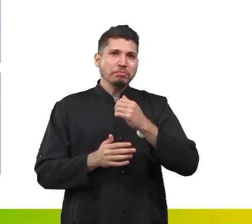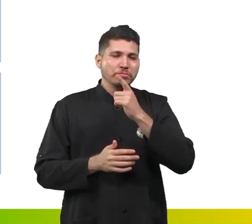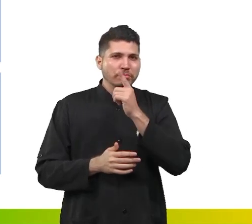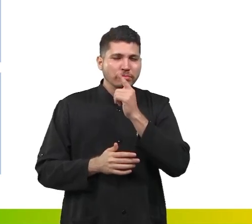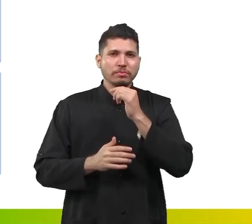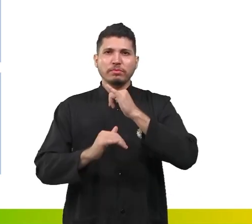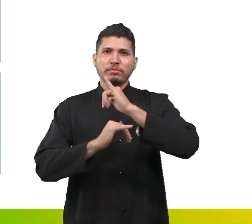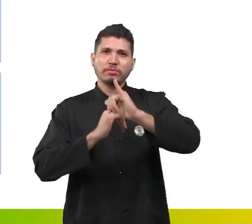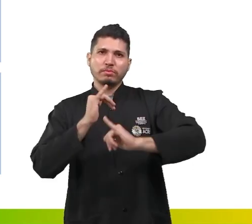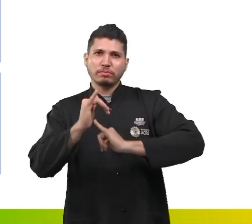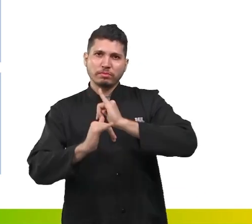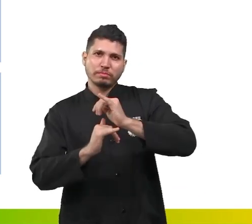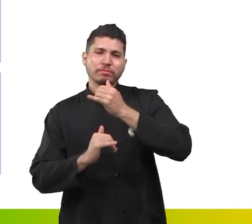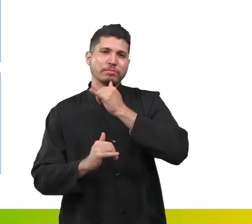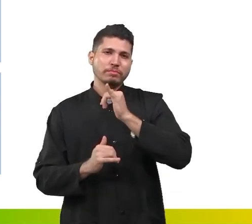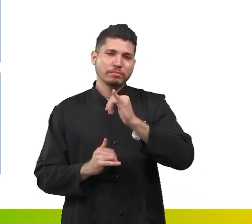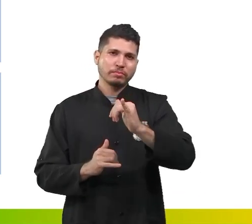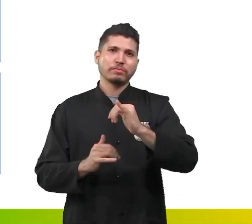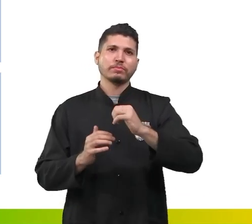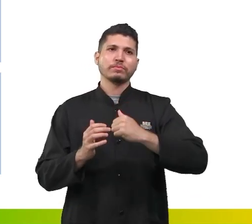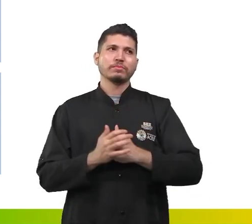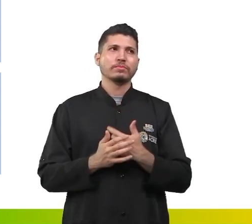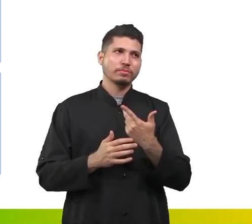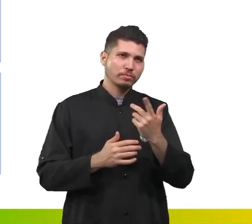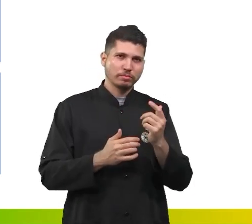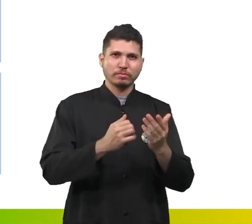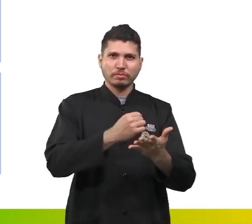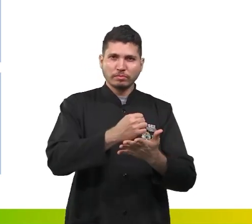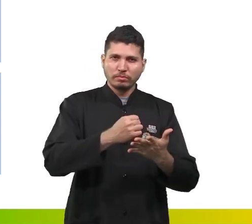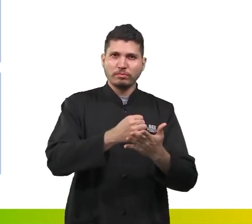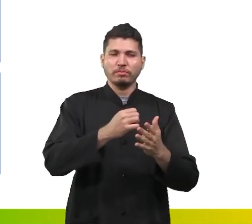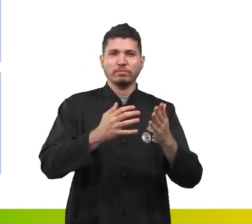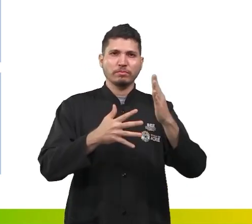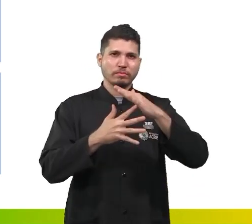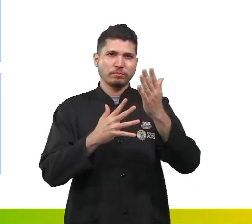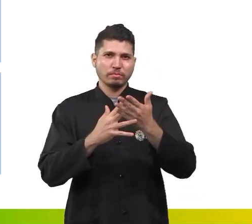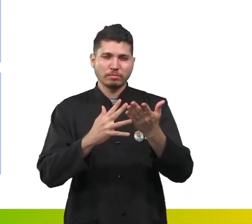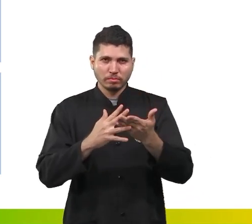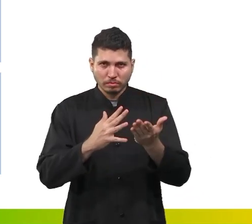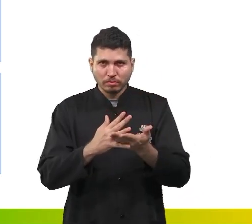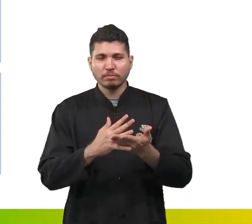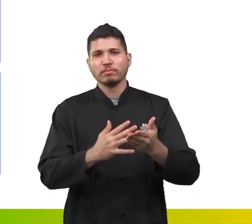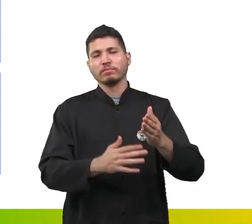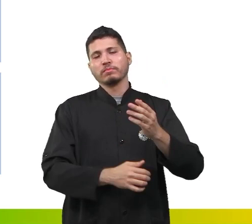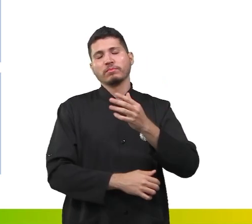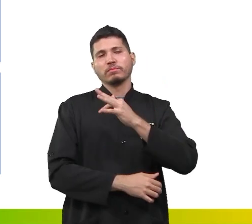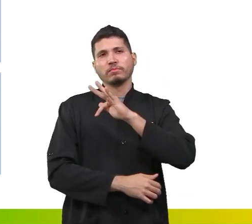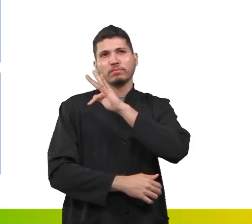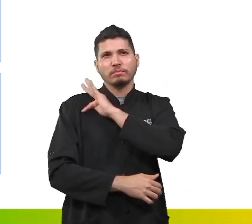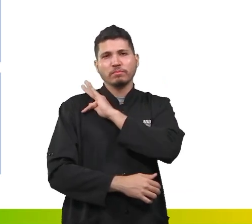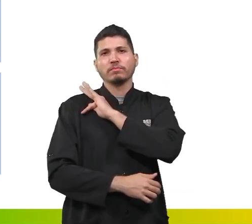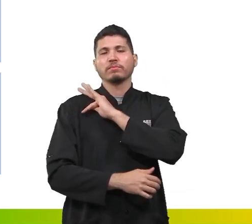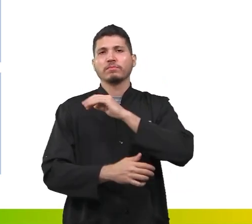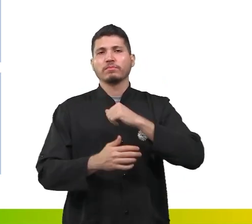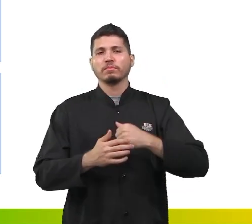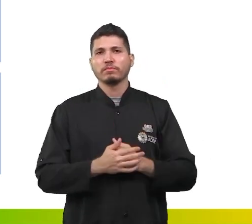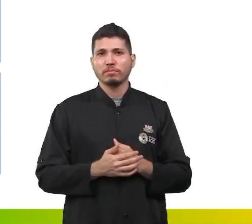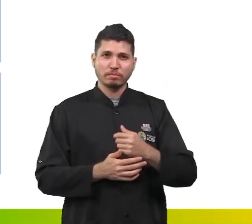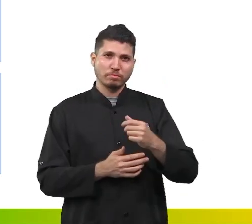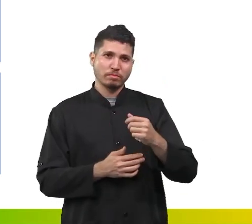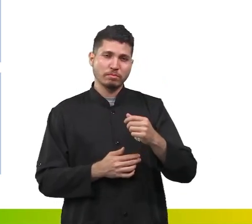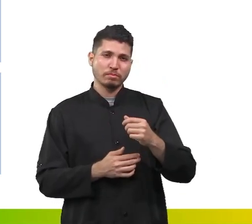internet. As necessárias, que são os planos de saúde, mensalidade da faculdade, e nas supérfluas, lazer,